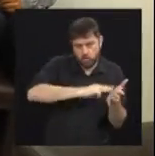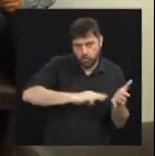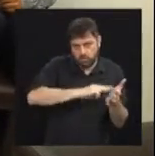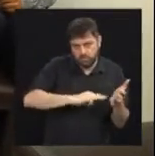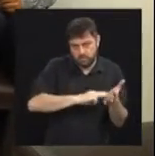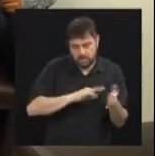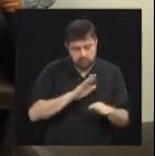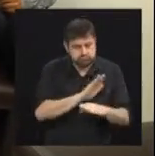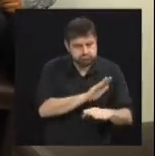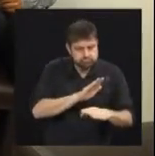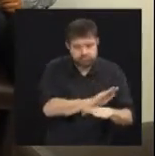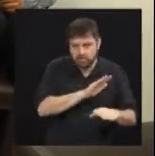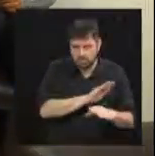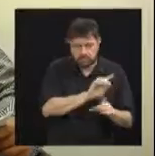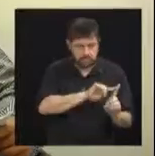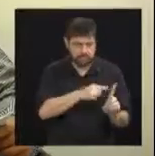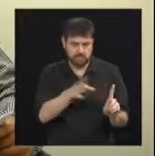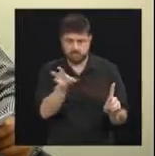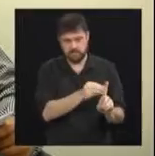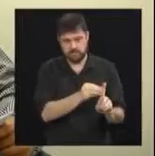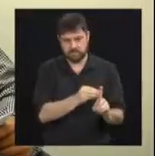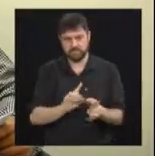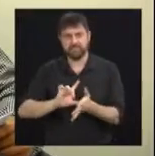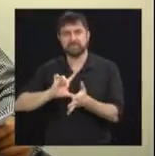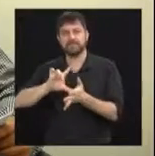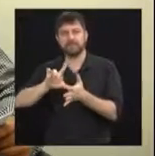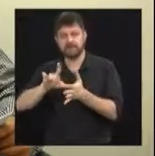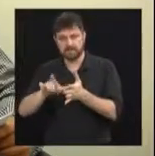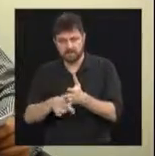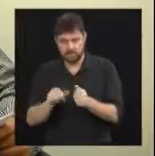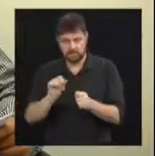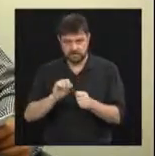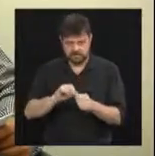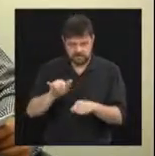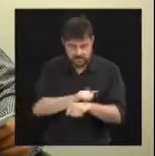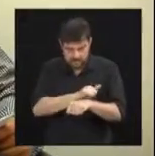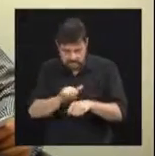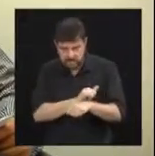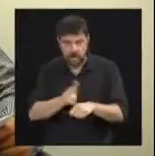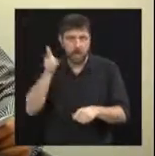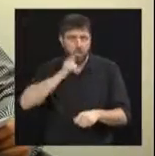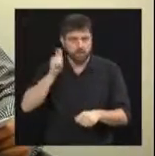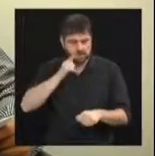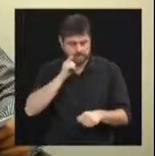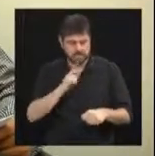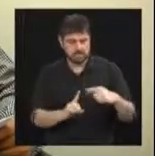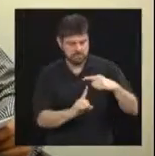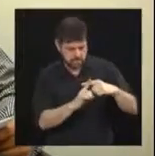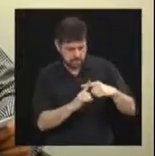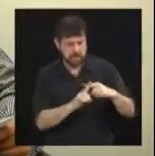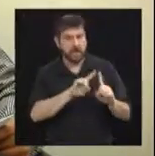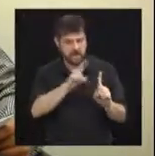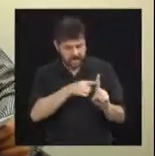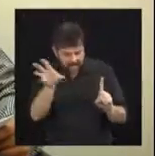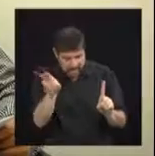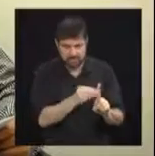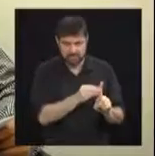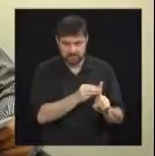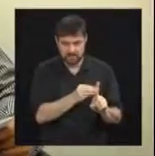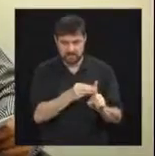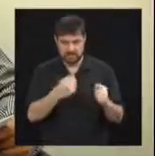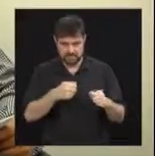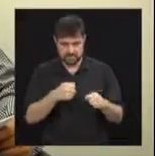outro tratamento dentro da reprodução humana. Mas depois da técnica, né, sucesso, ok, tá grávida, ela precisa